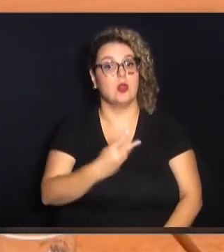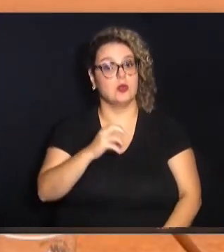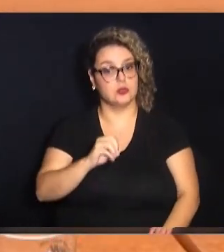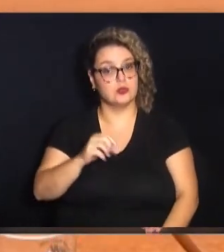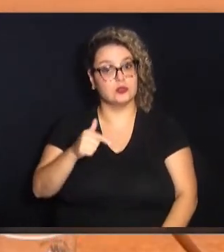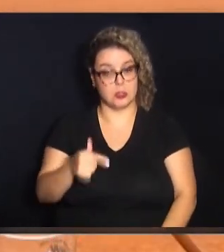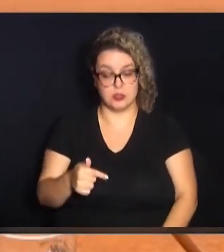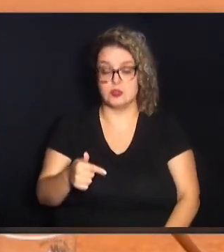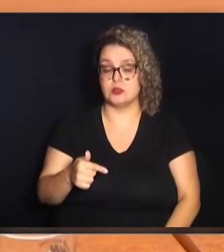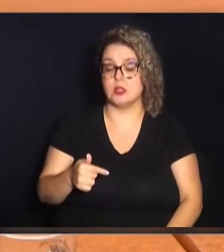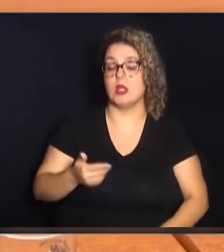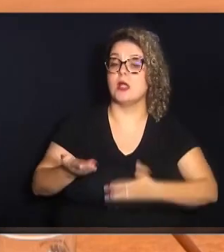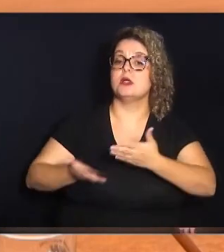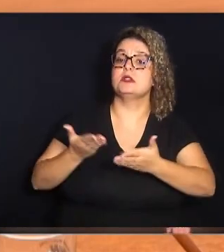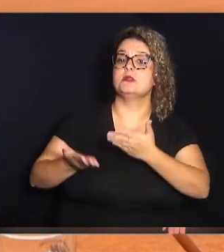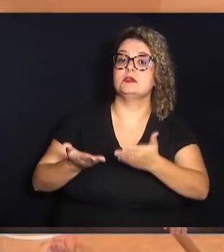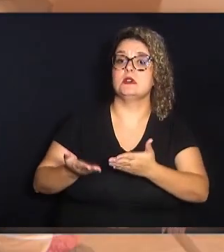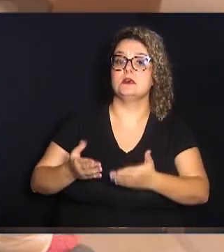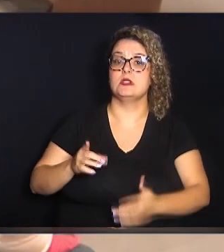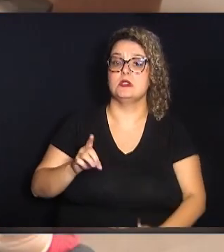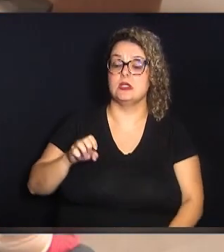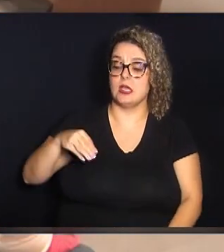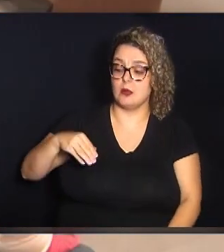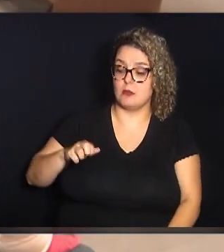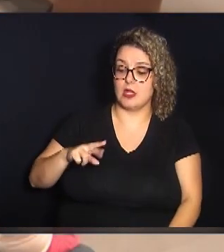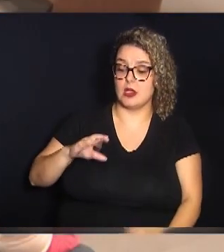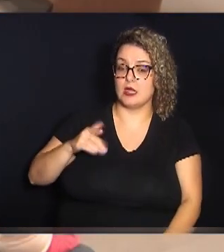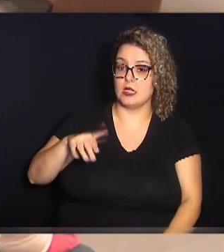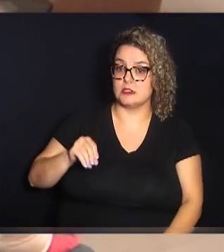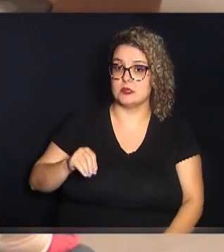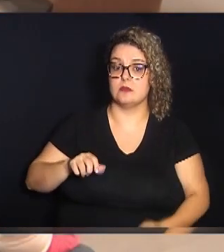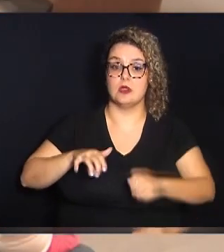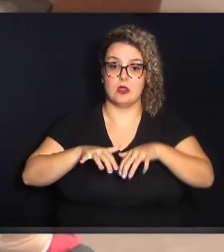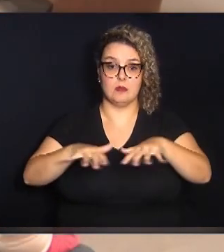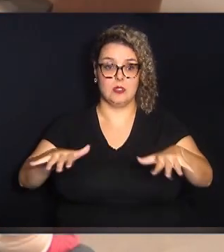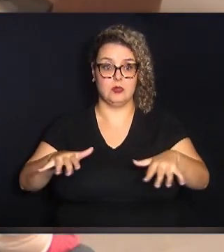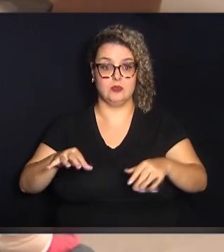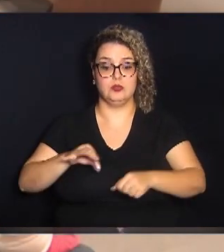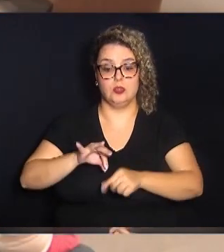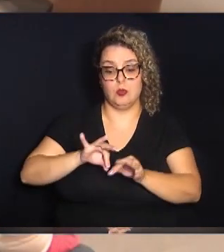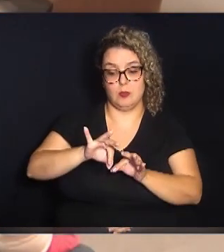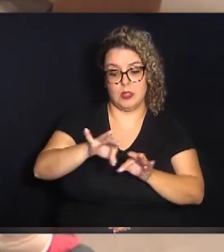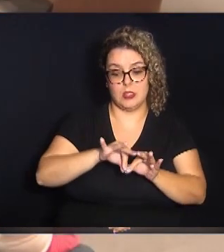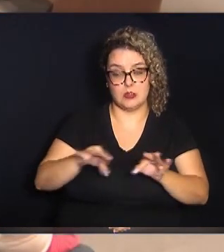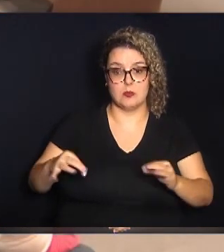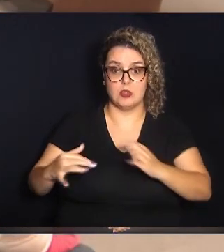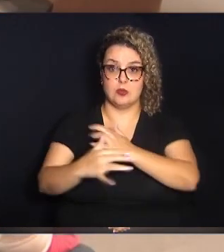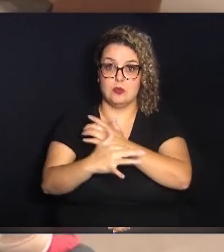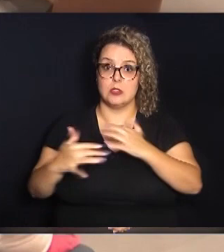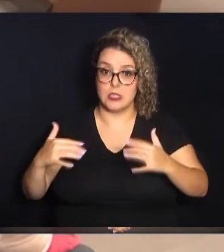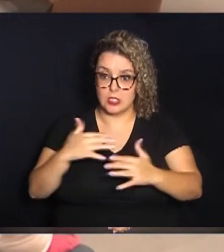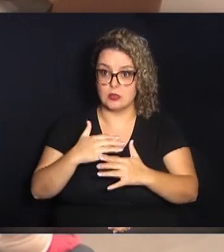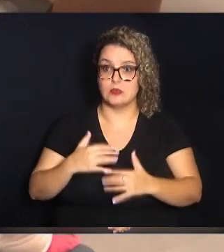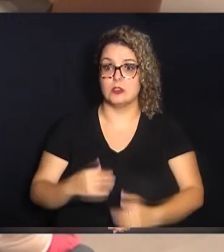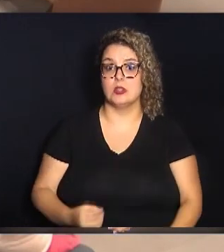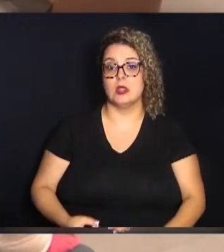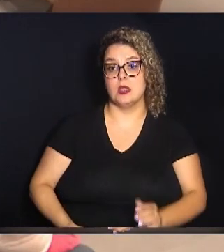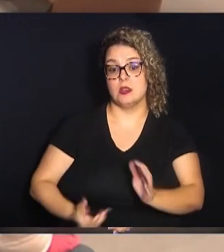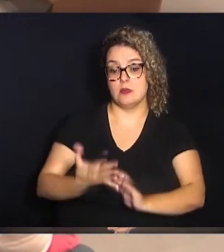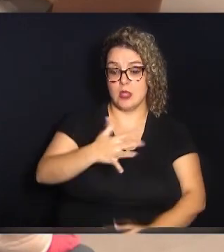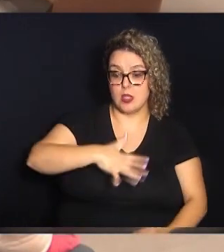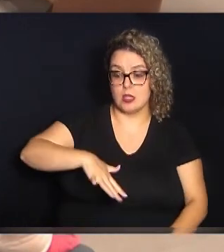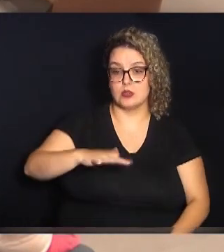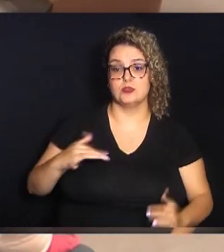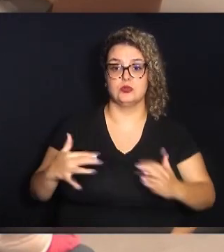número 207 que trata da demarcação e ampliação do perímetro urbano institui a